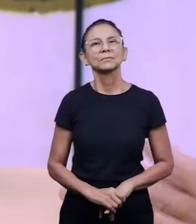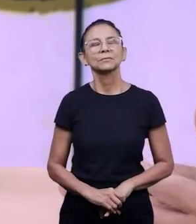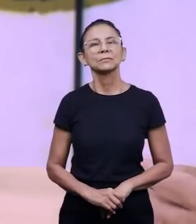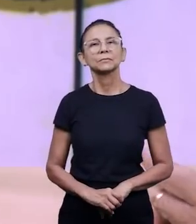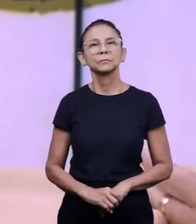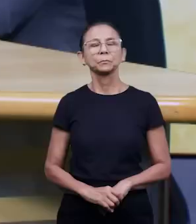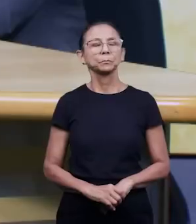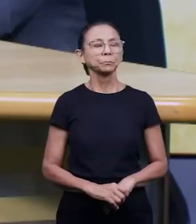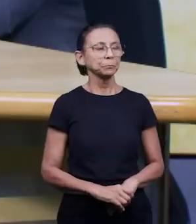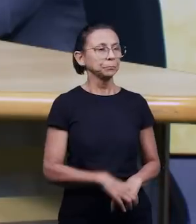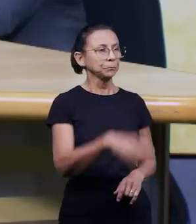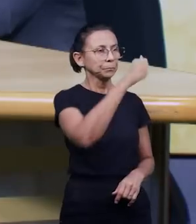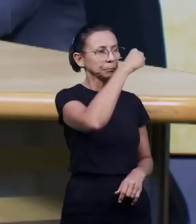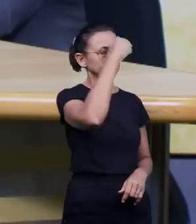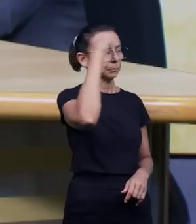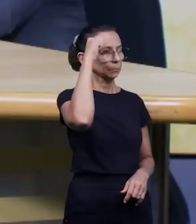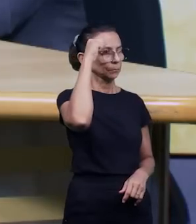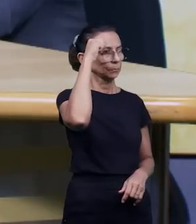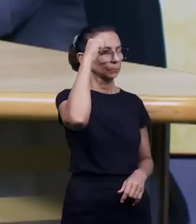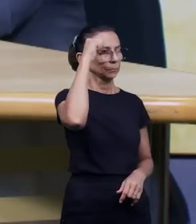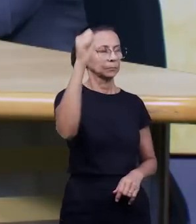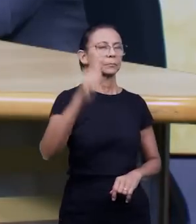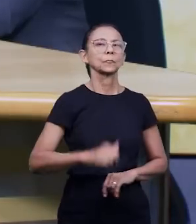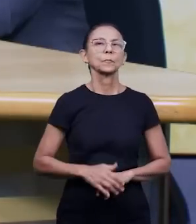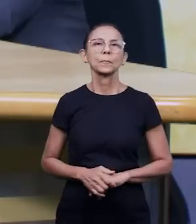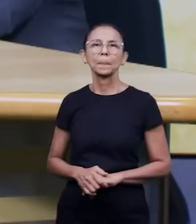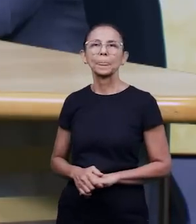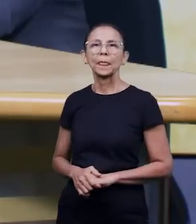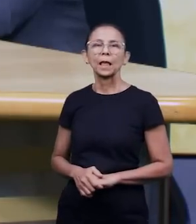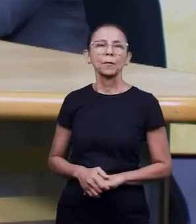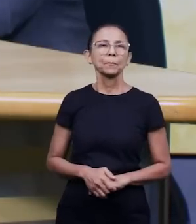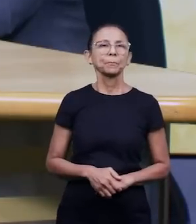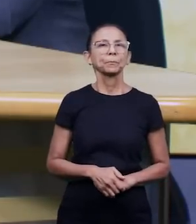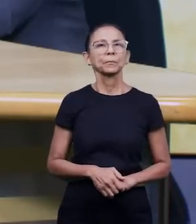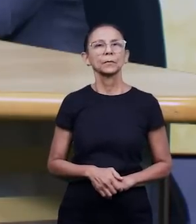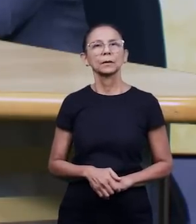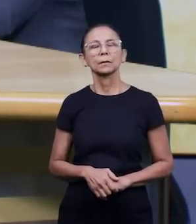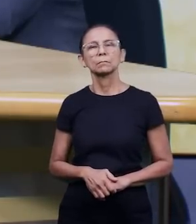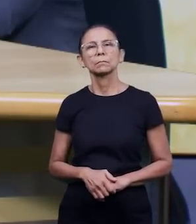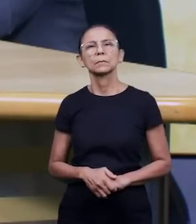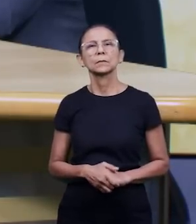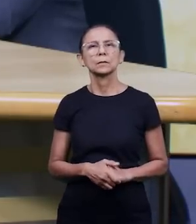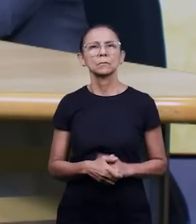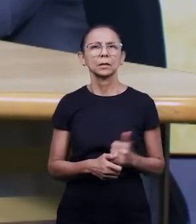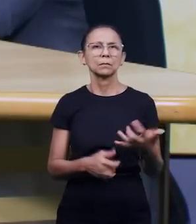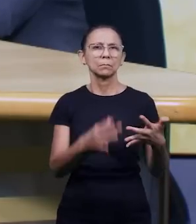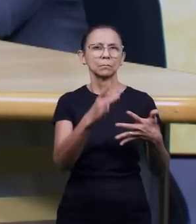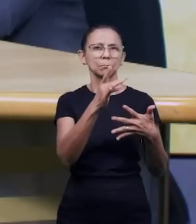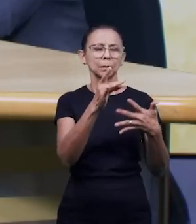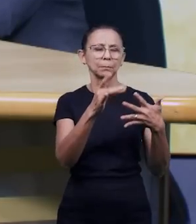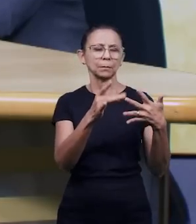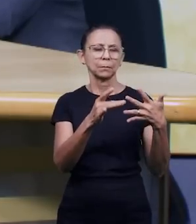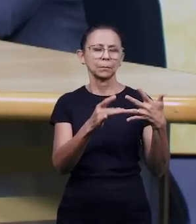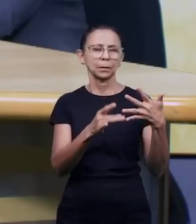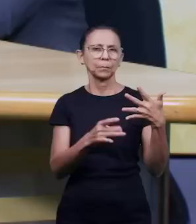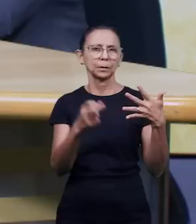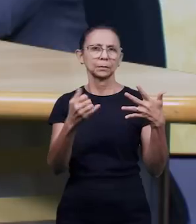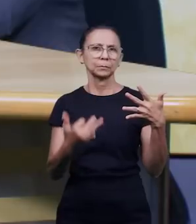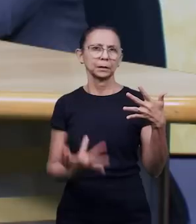seus antigos pecados. Portanto, irmãos, procurai fazer cada vez mais firme a vossa vocação e eleição, porque fazendo